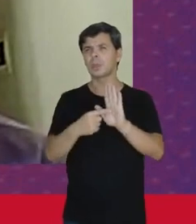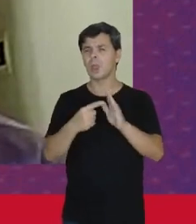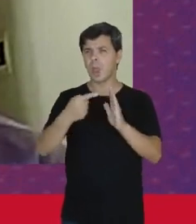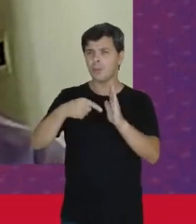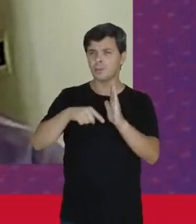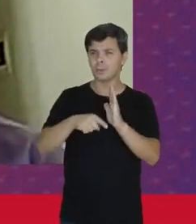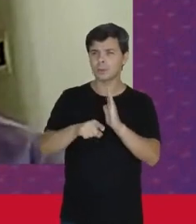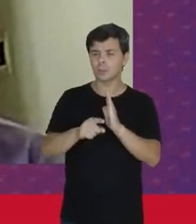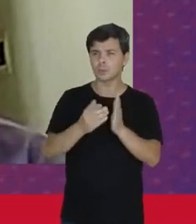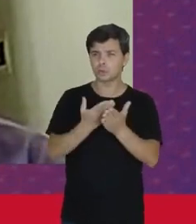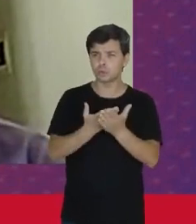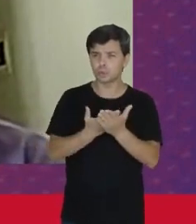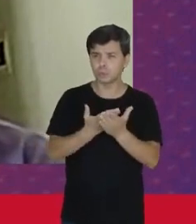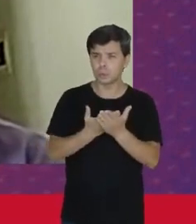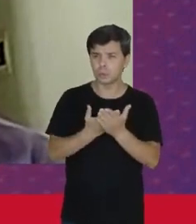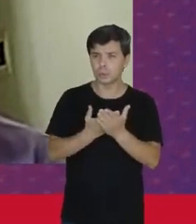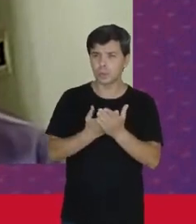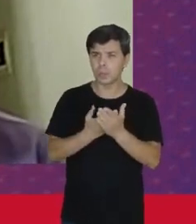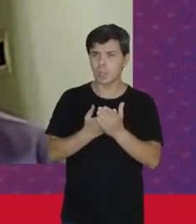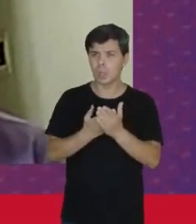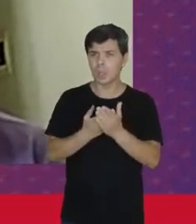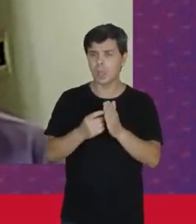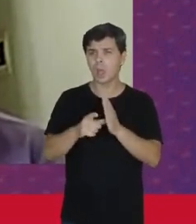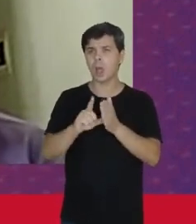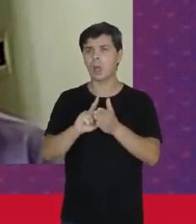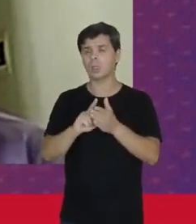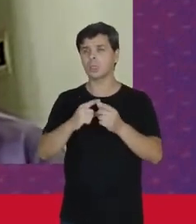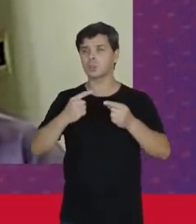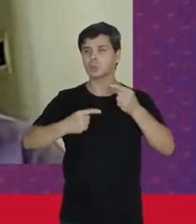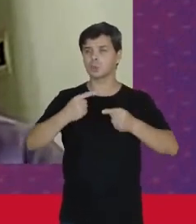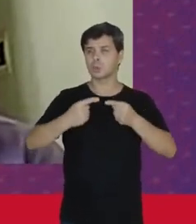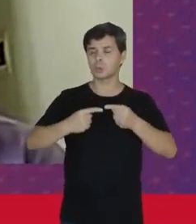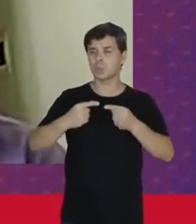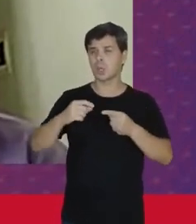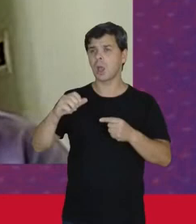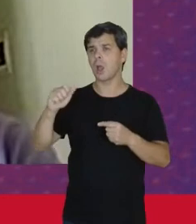aprofundar um pouco inicialmente, antes da gente entrar na discussão de